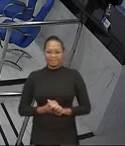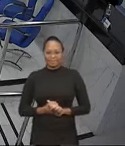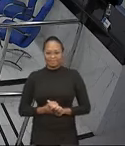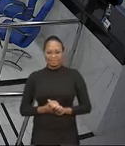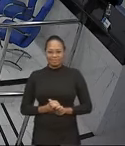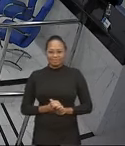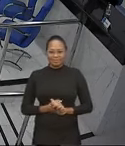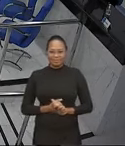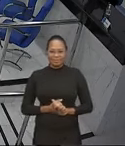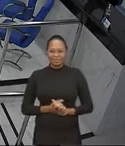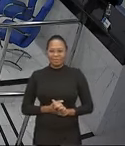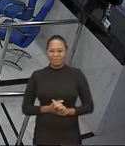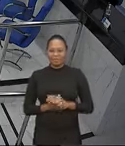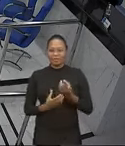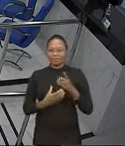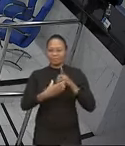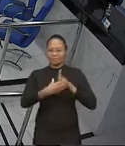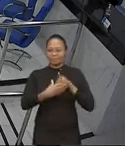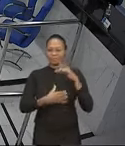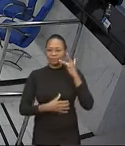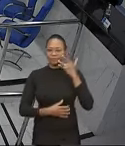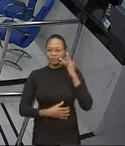Com a palavra o vereador Dentinho do sindicato.